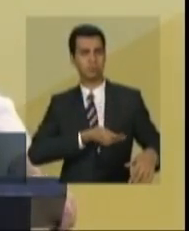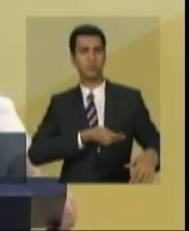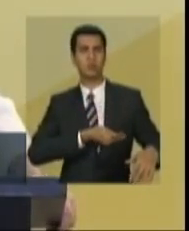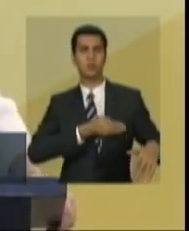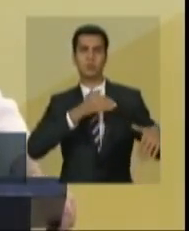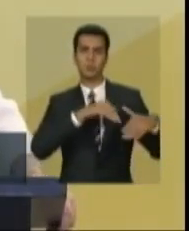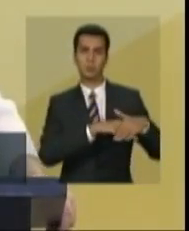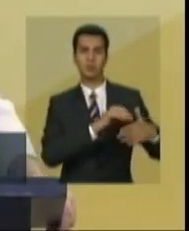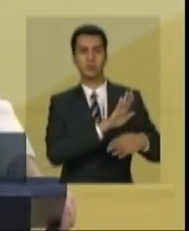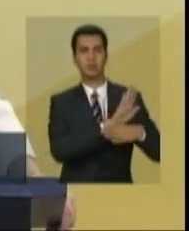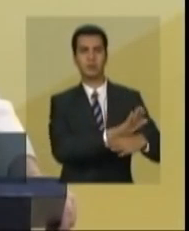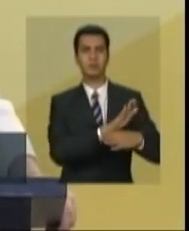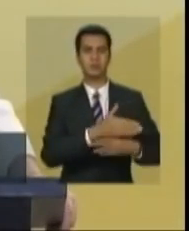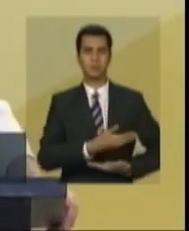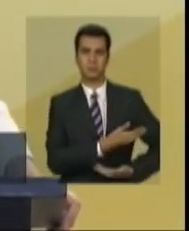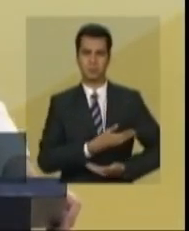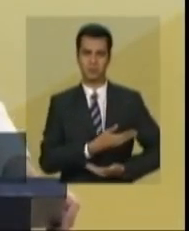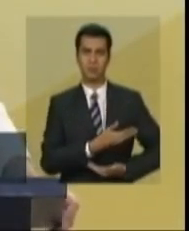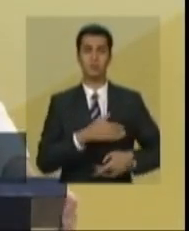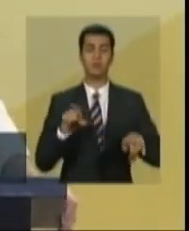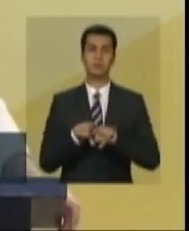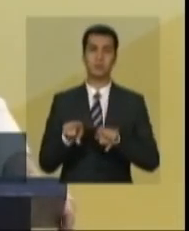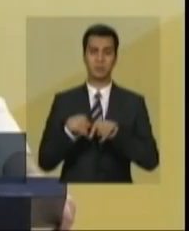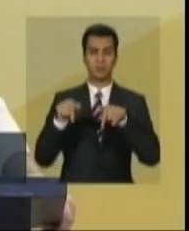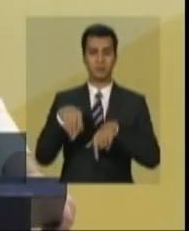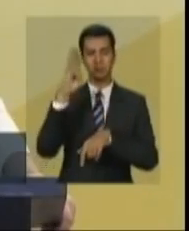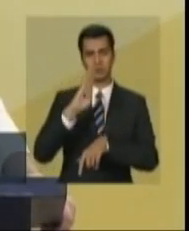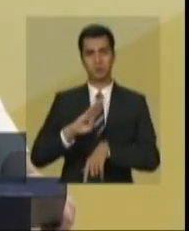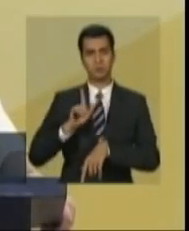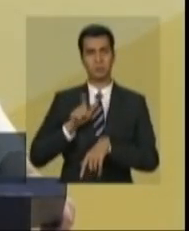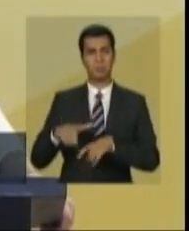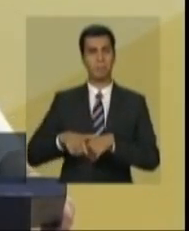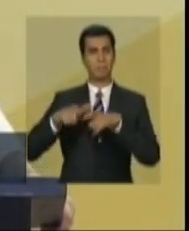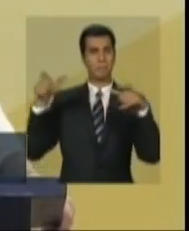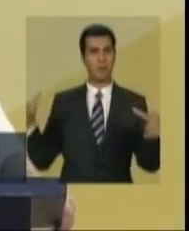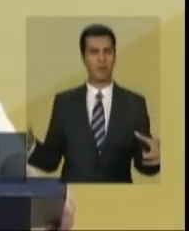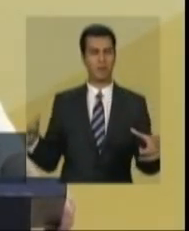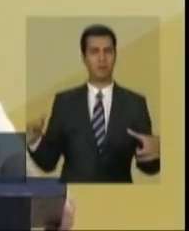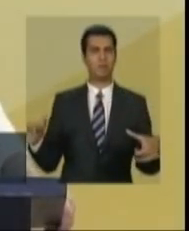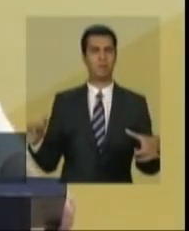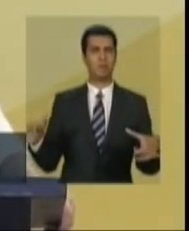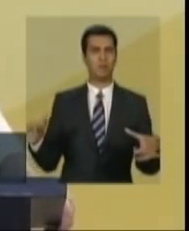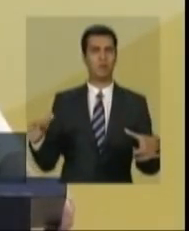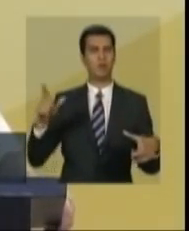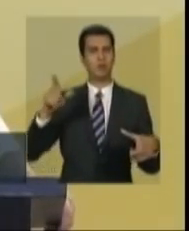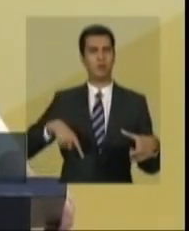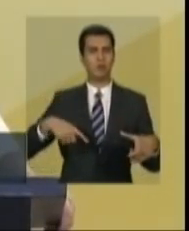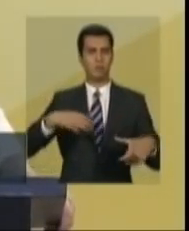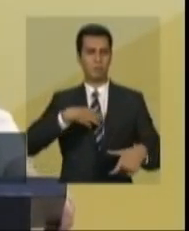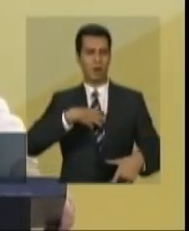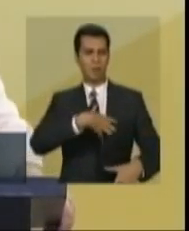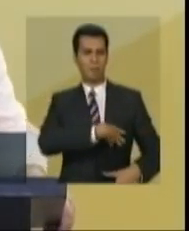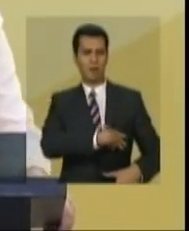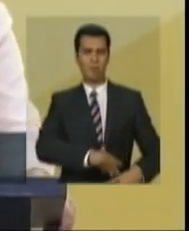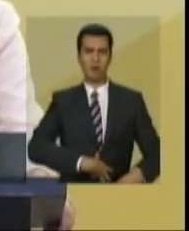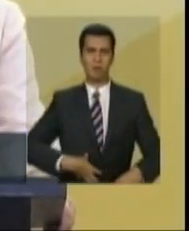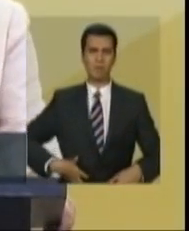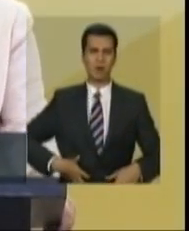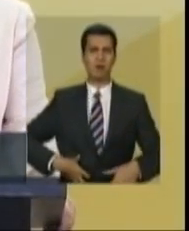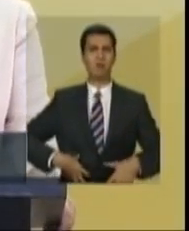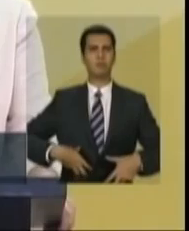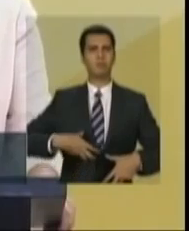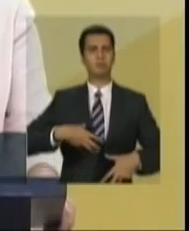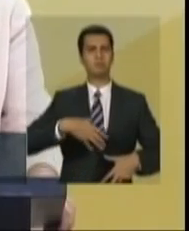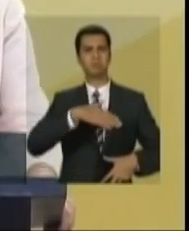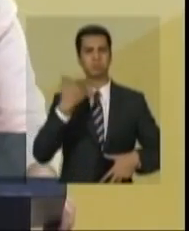transplante gratuito de órgãos do planeta. Um país que consegue fazer